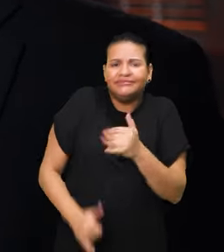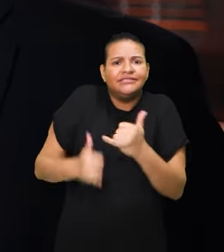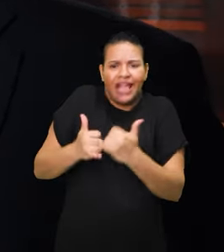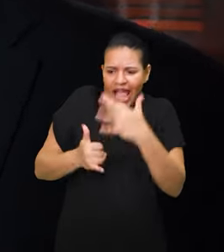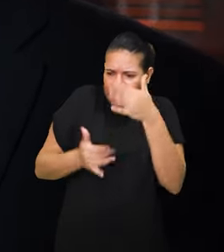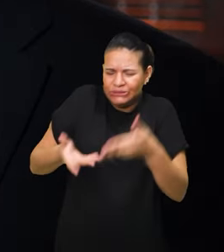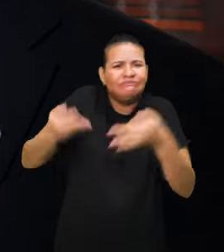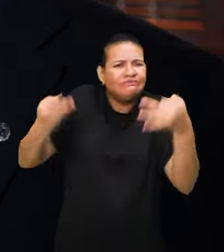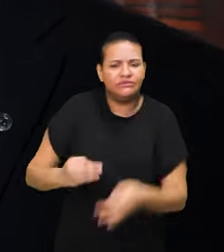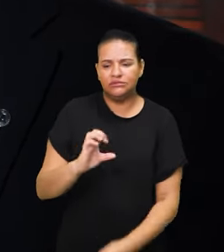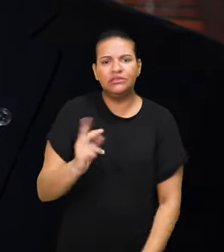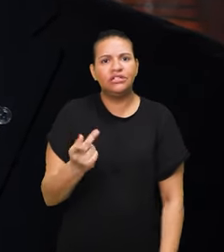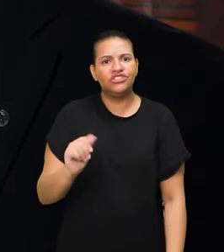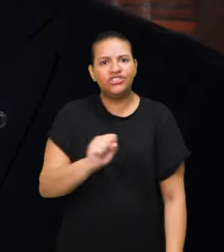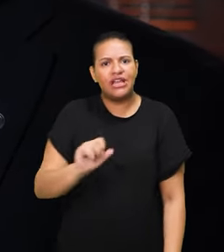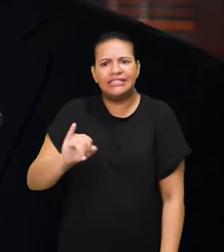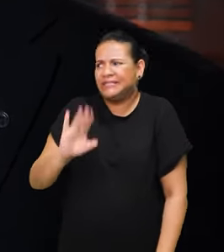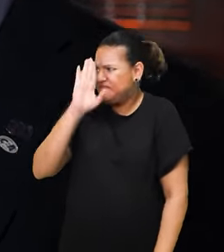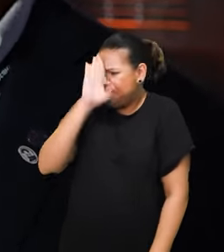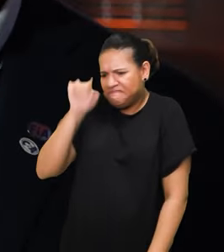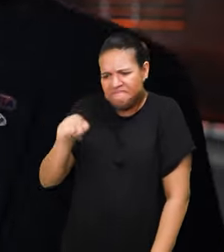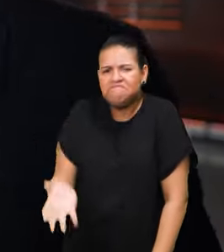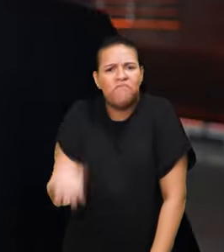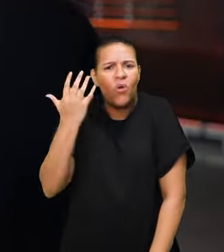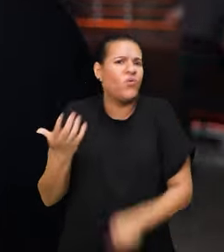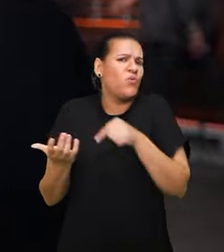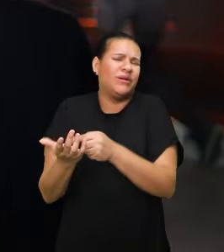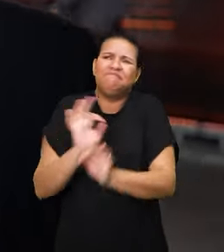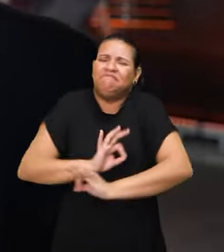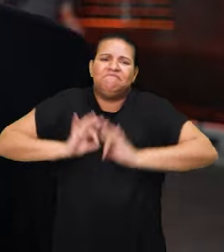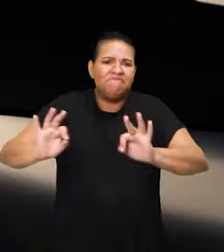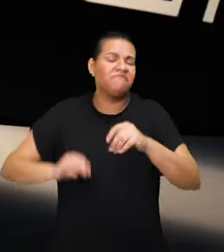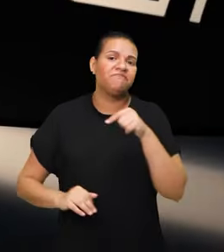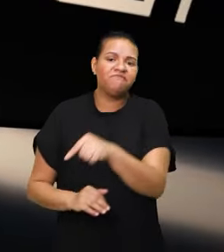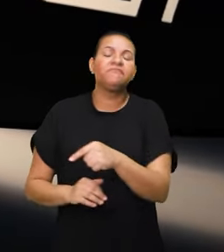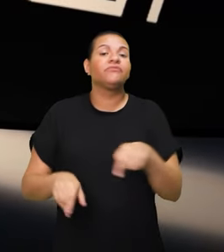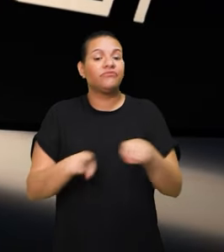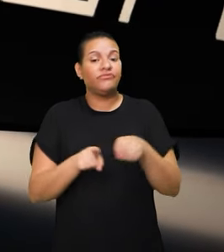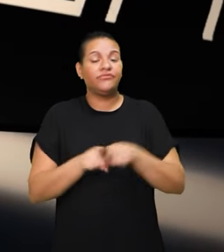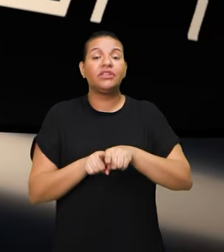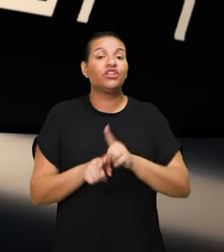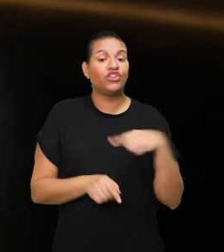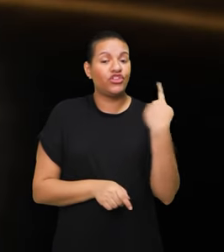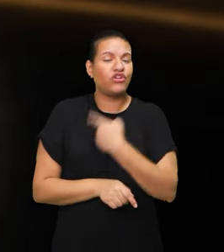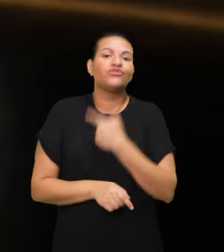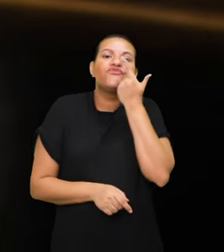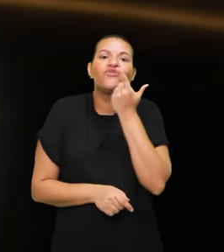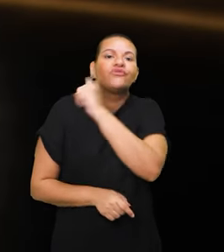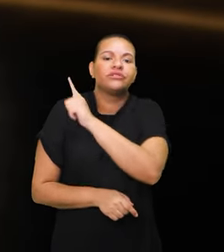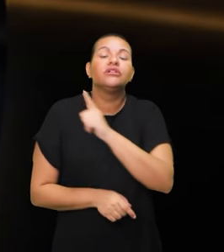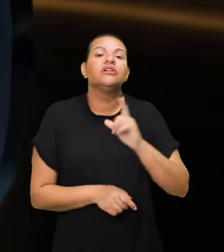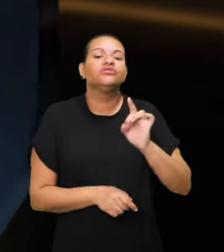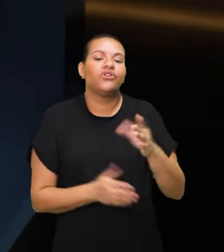concretizado numa num chassi desse de primeiríssima qualidade que nós não vamos perder nada para ninguém e um automobilismo que